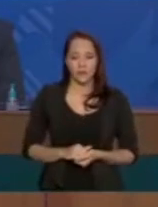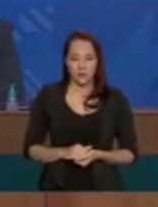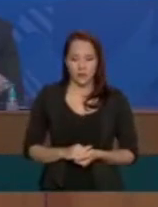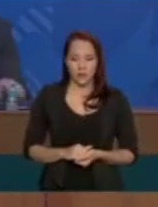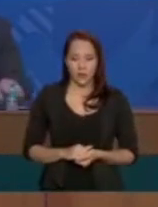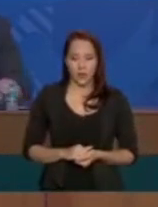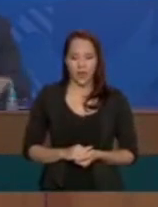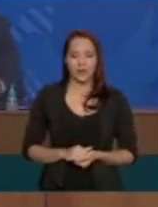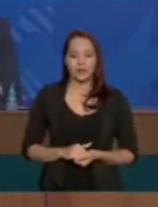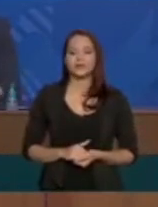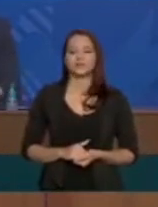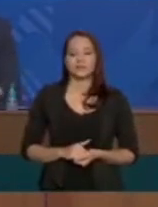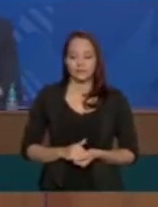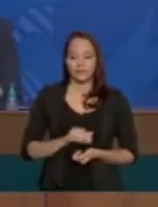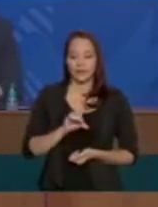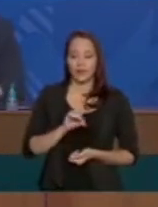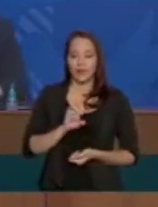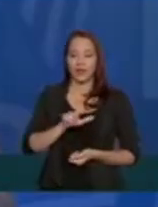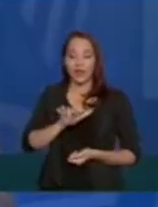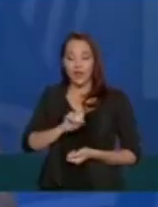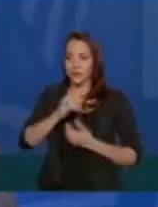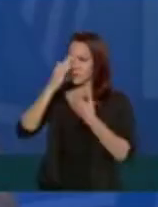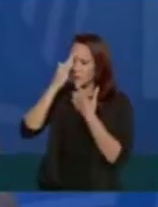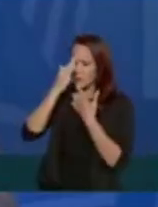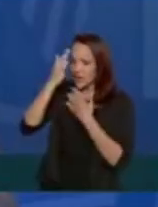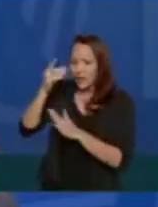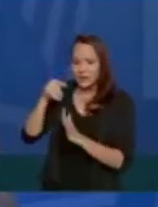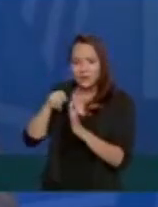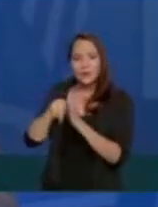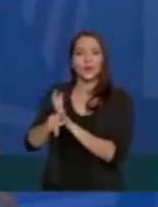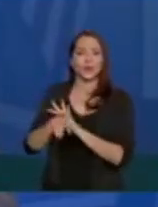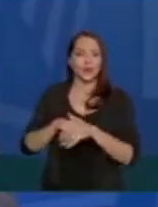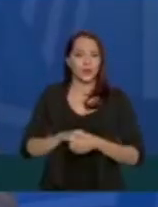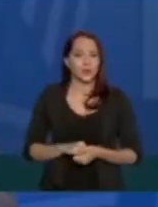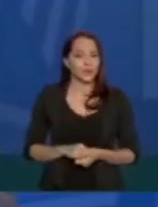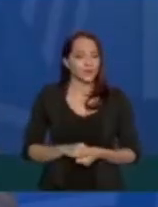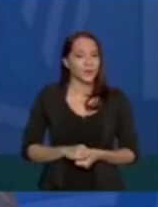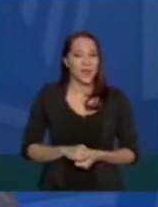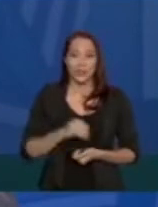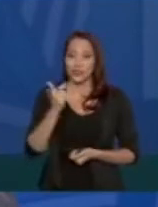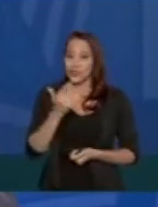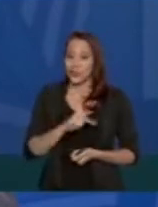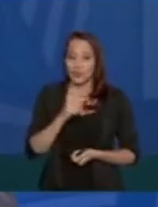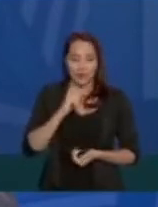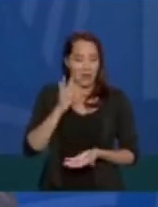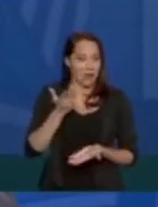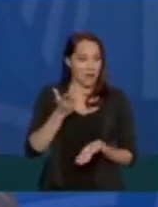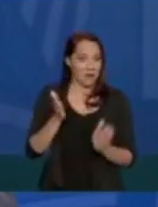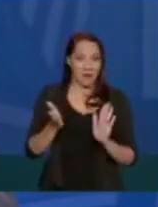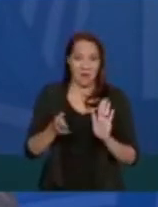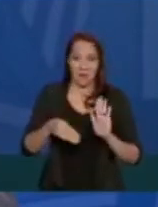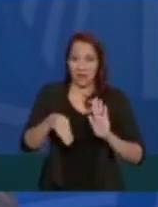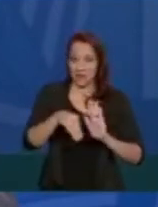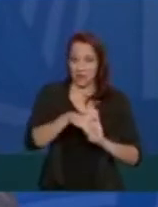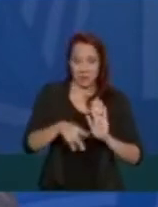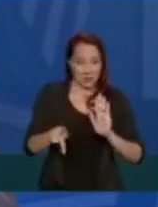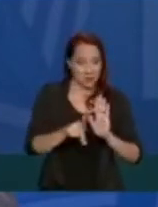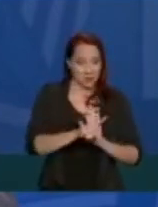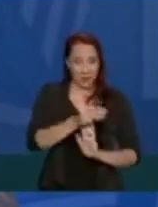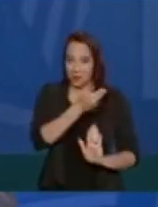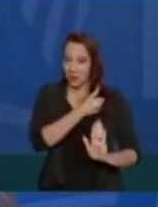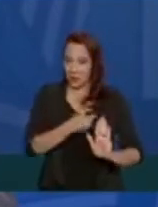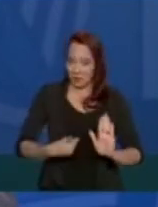Délis, obrigado pela pergunta. Não está na mesa, não há uma medida provisória no